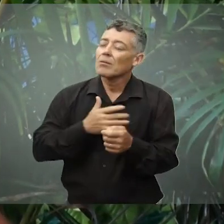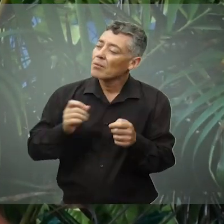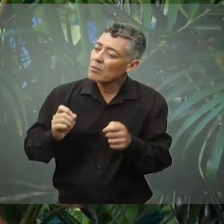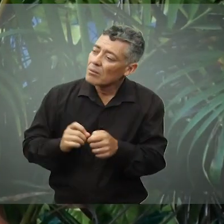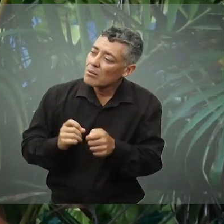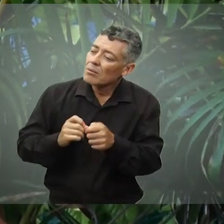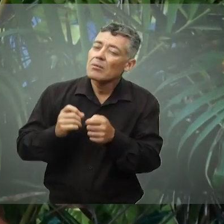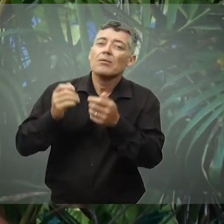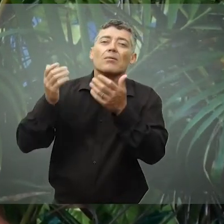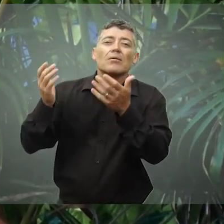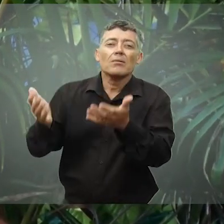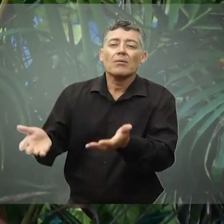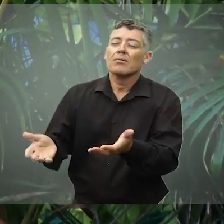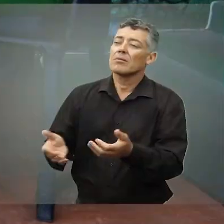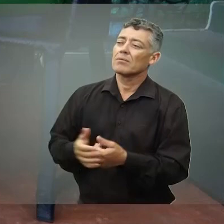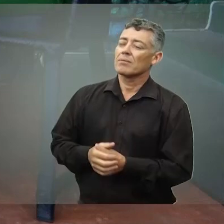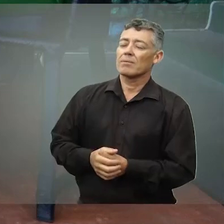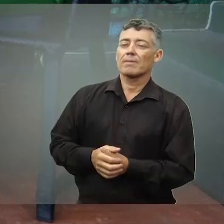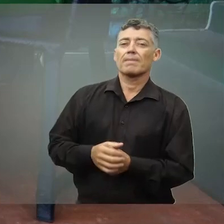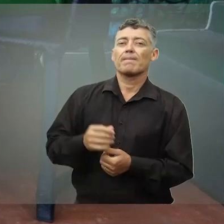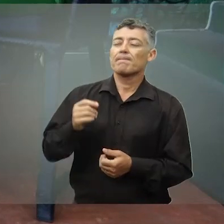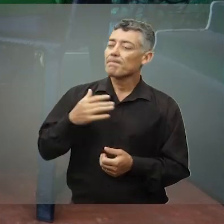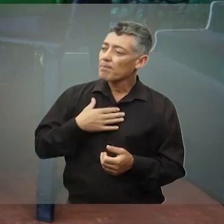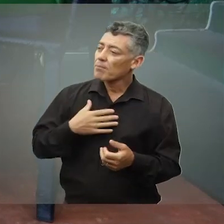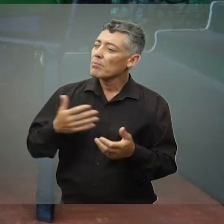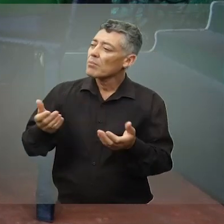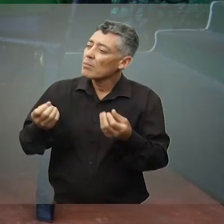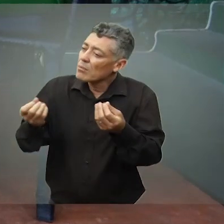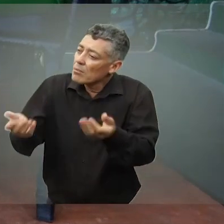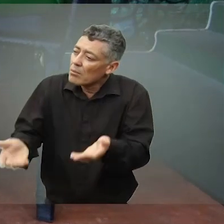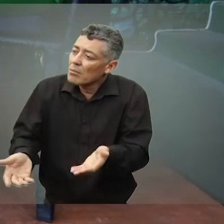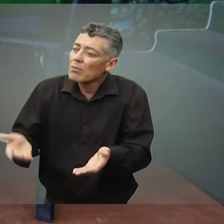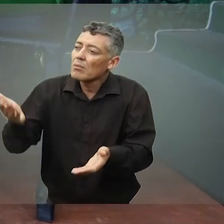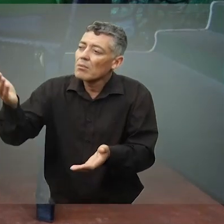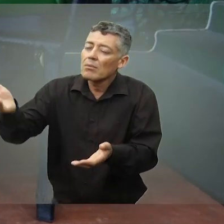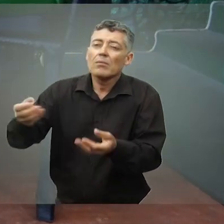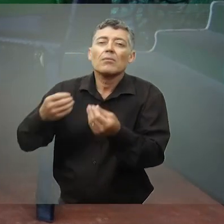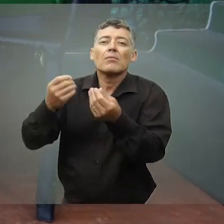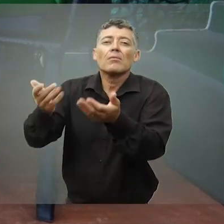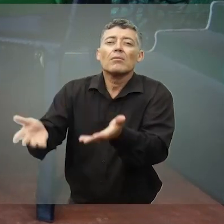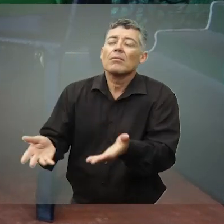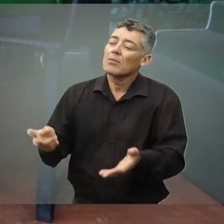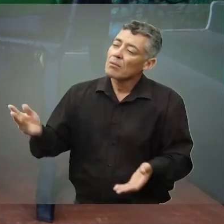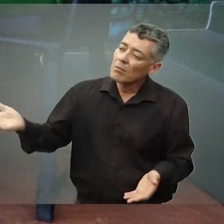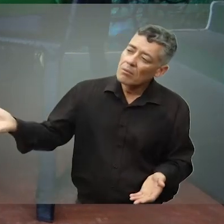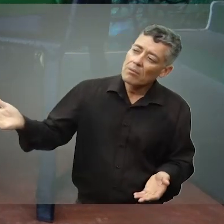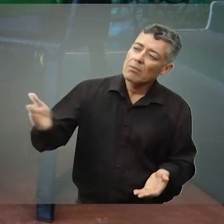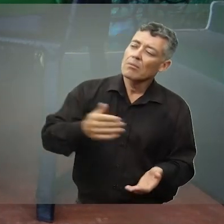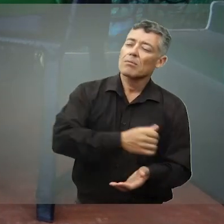que você quiser. Eu tô pro que der e vier.